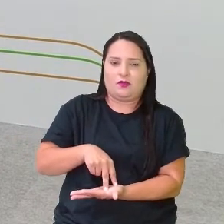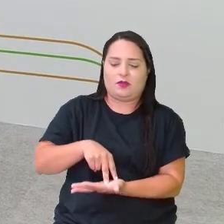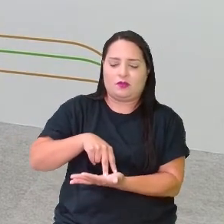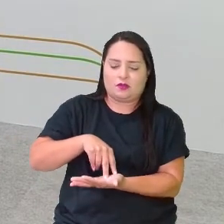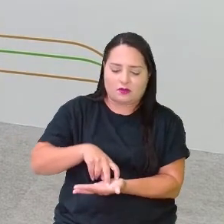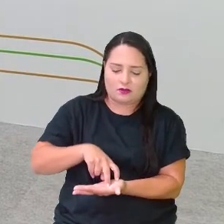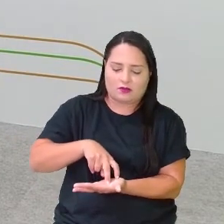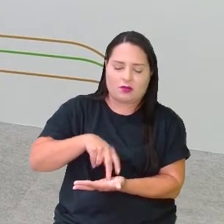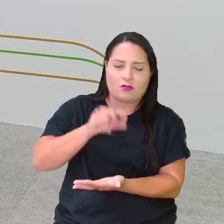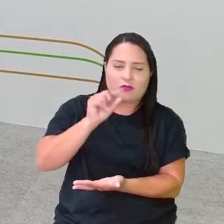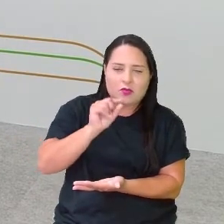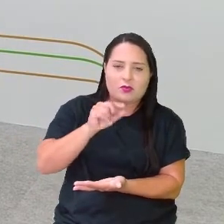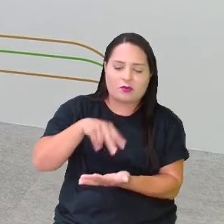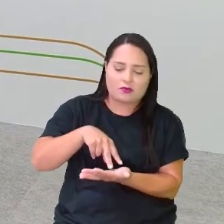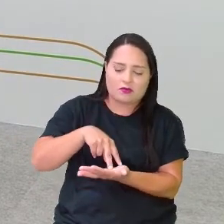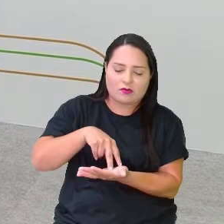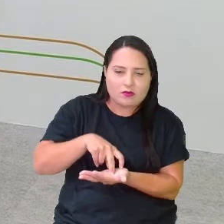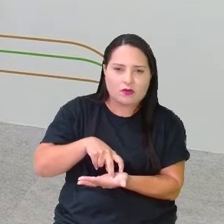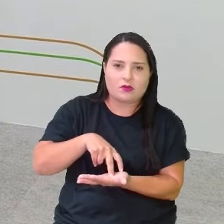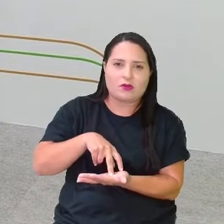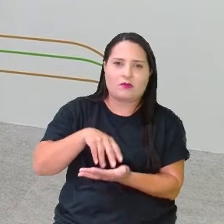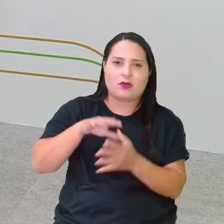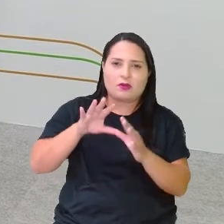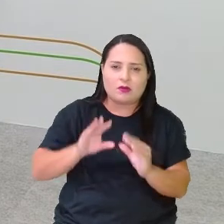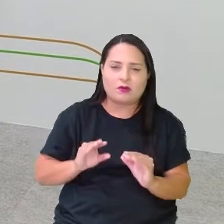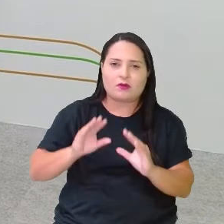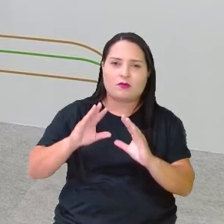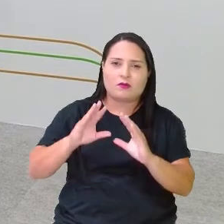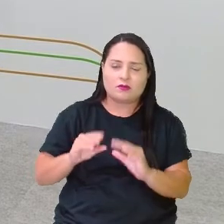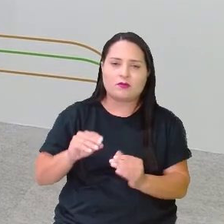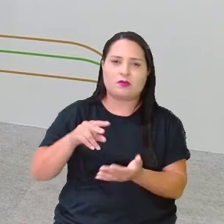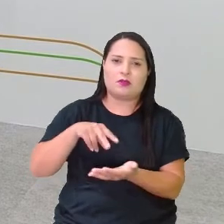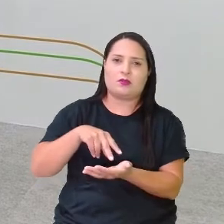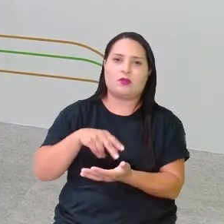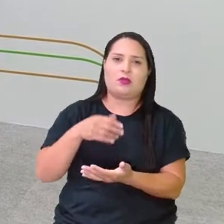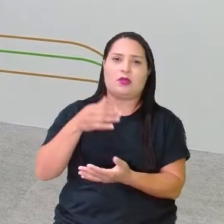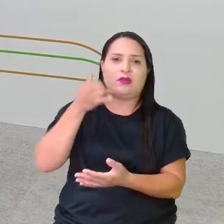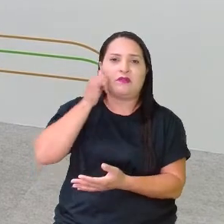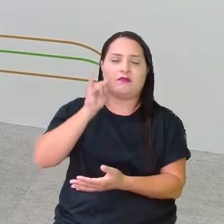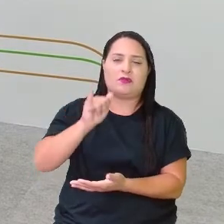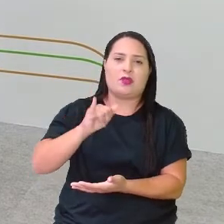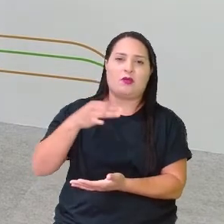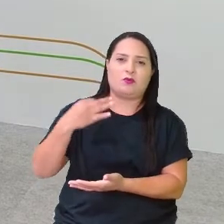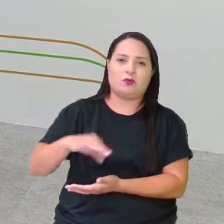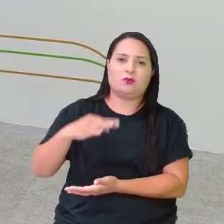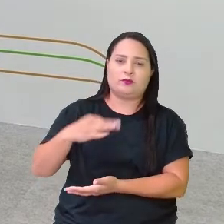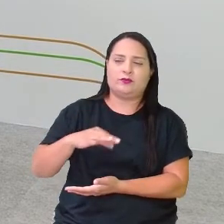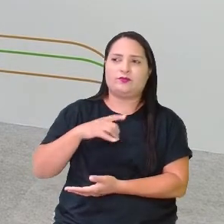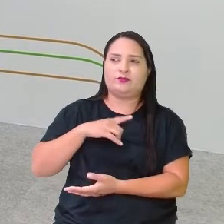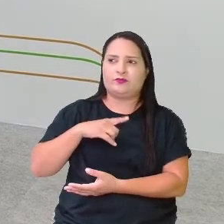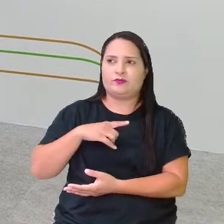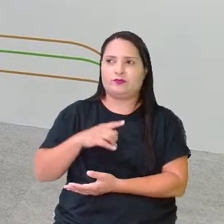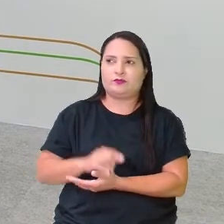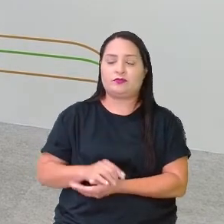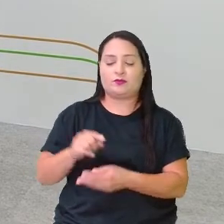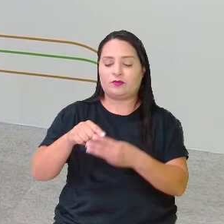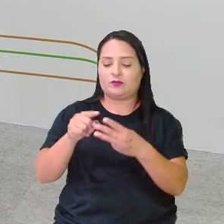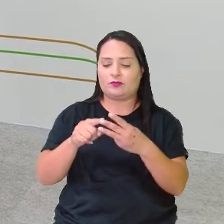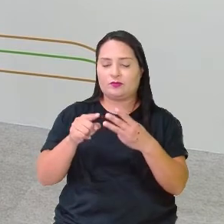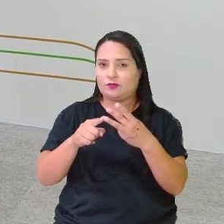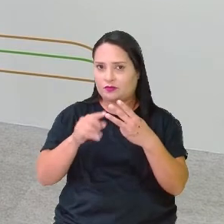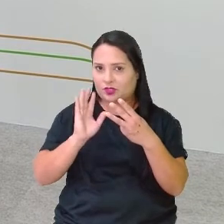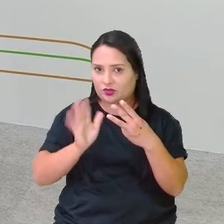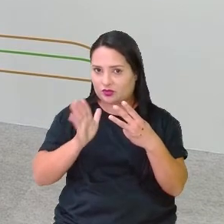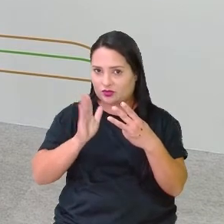ele um pouquinho ali para ele poder amortecer esse salto e você não se machucar. Então temos aí já 2, né? 3 na